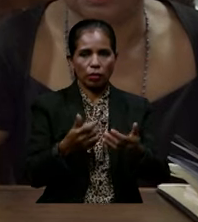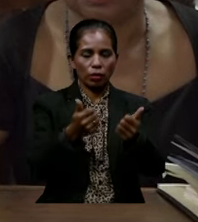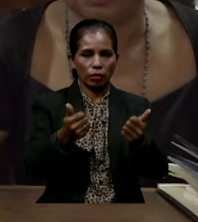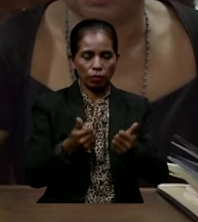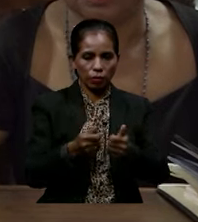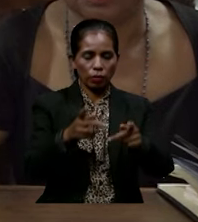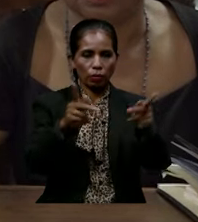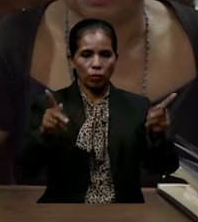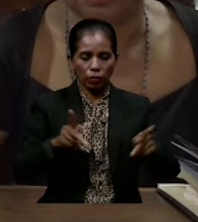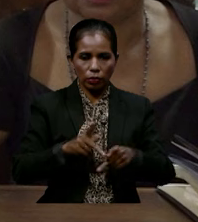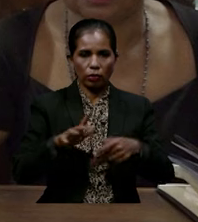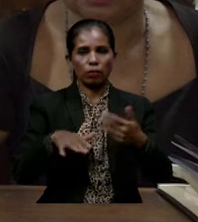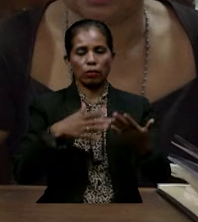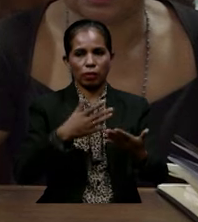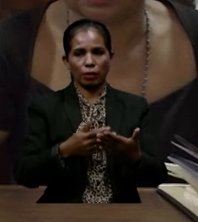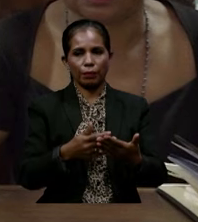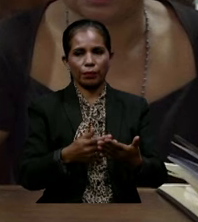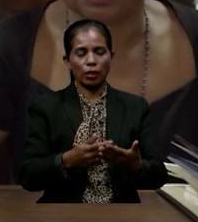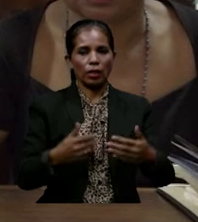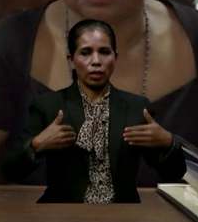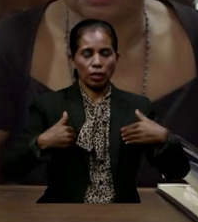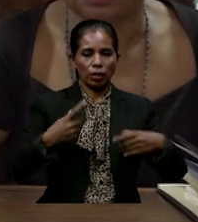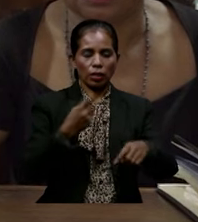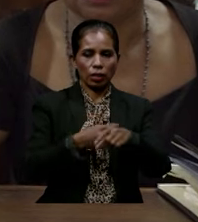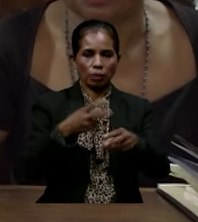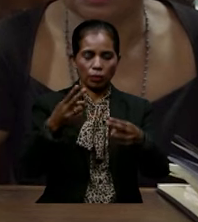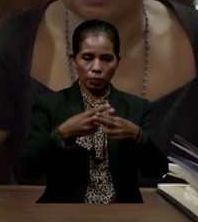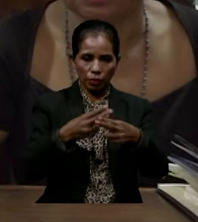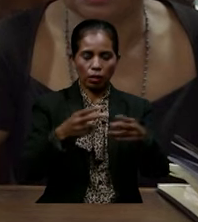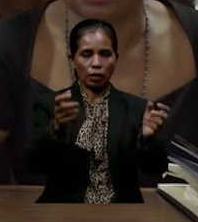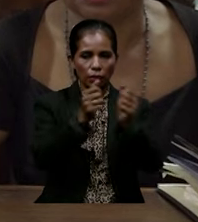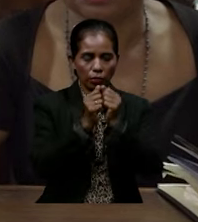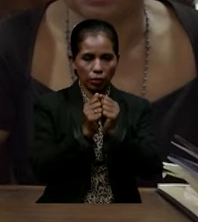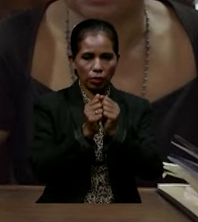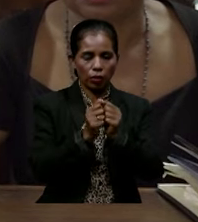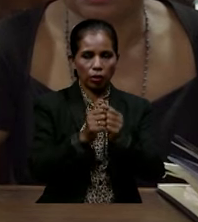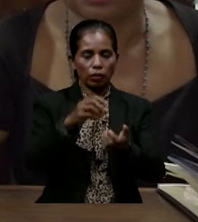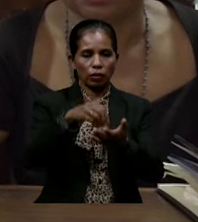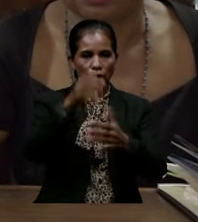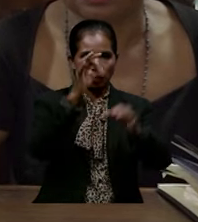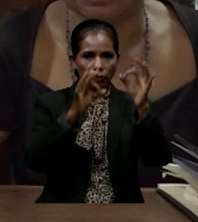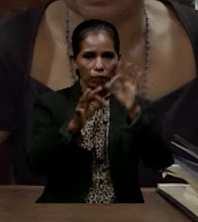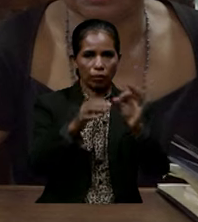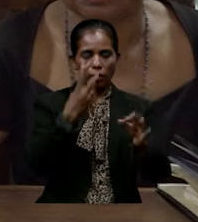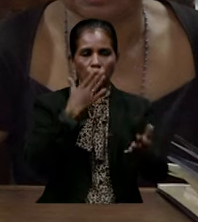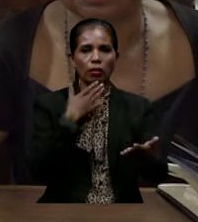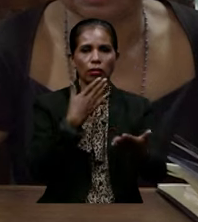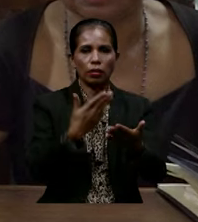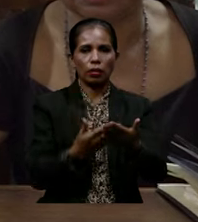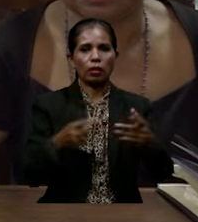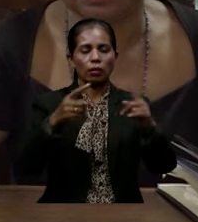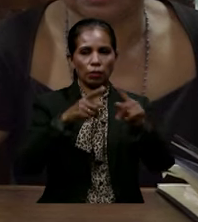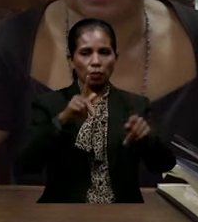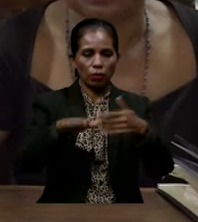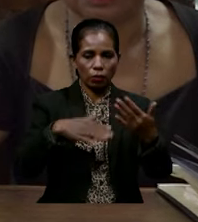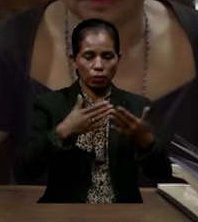posto atu ihe tempo badak hamutu kolia tu garante acolhimento ne beke digno ba comunidade sira